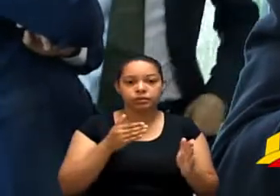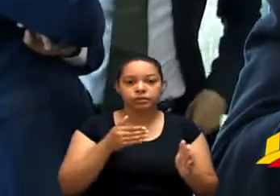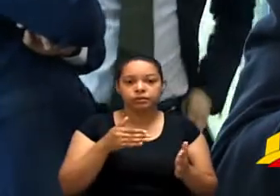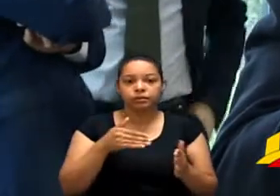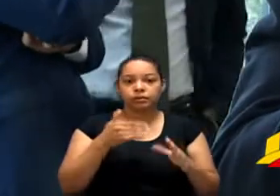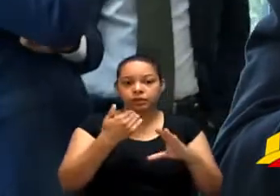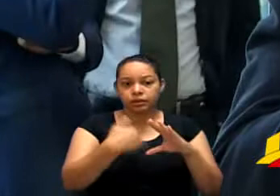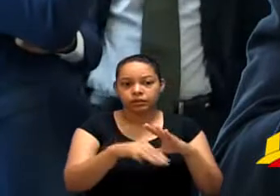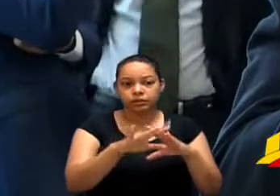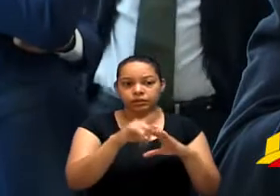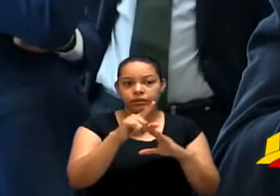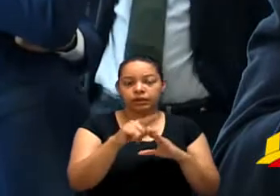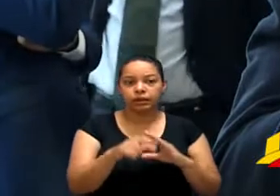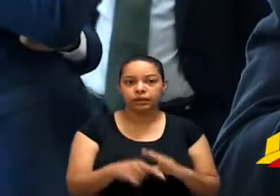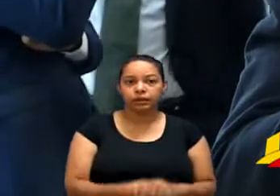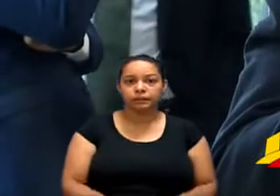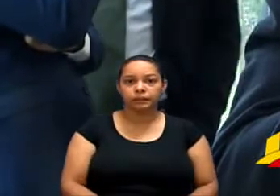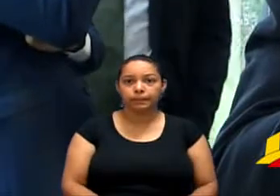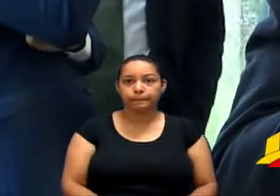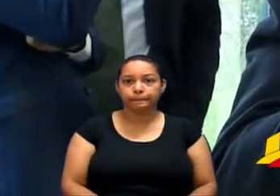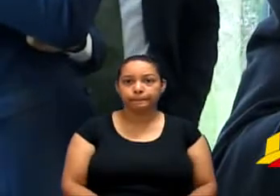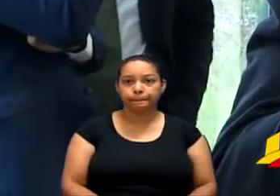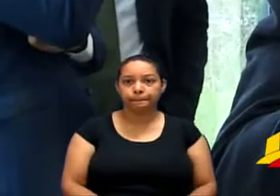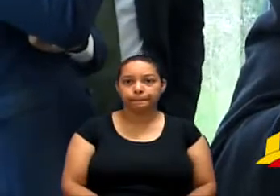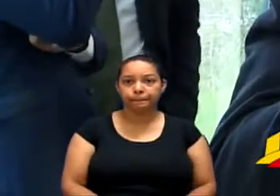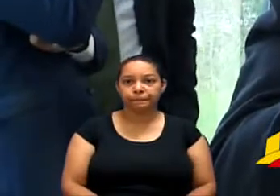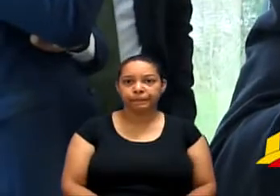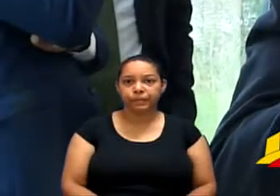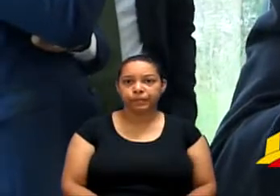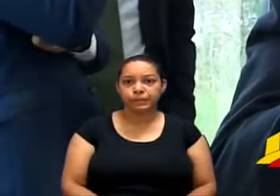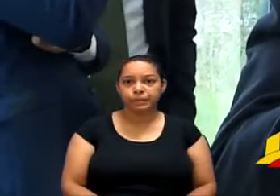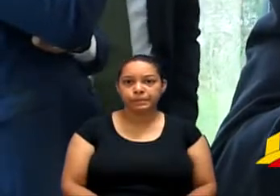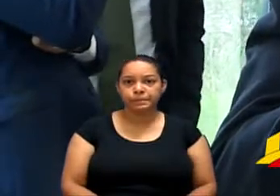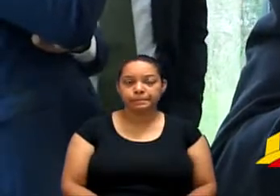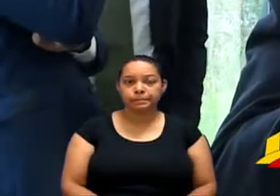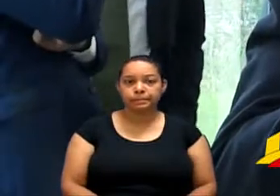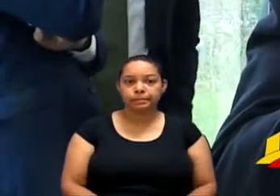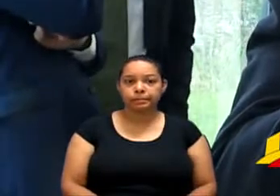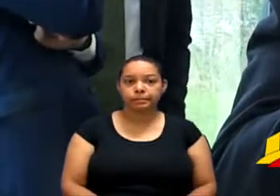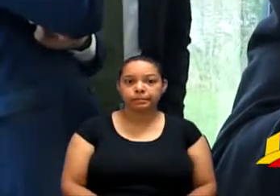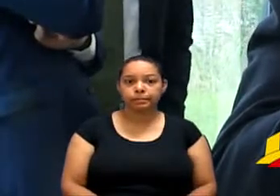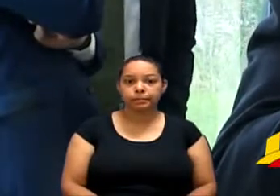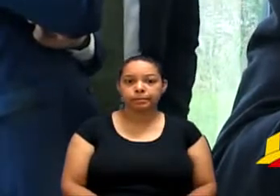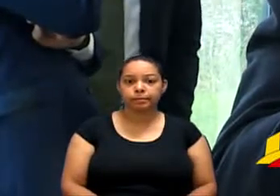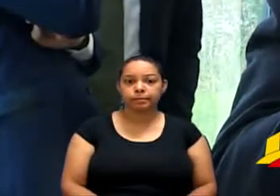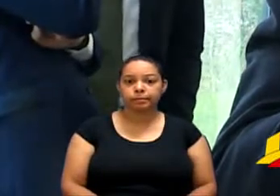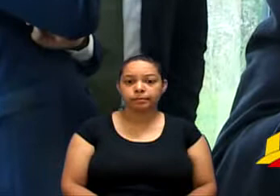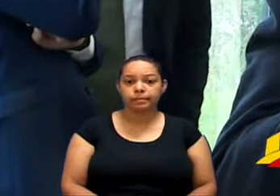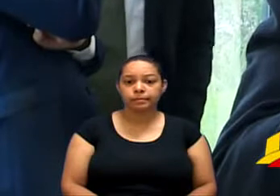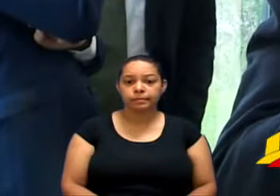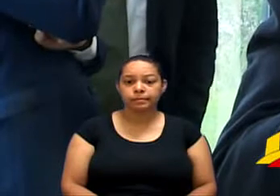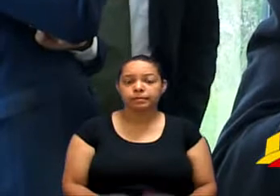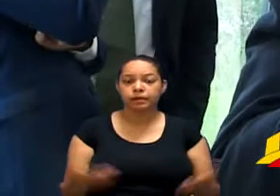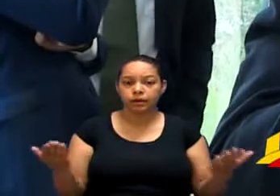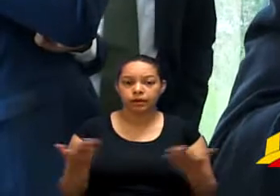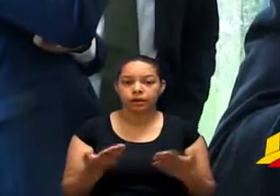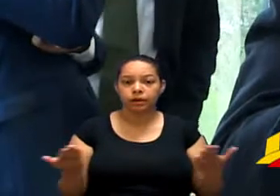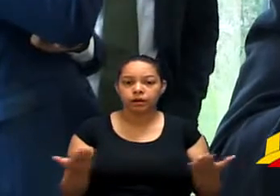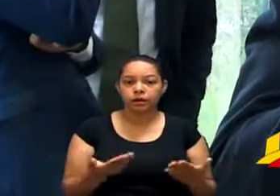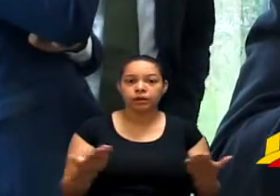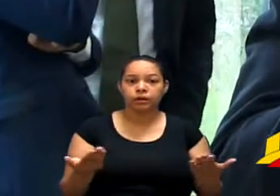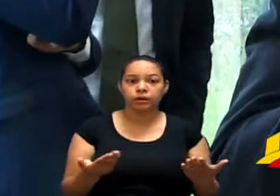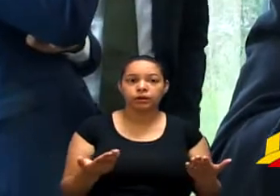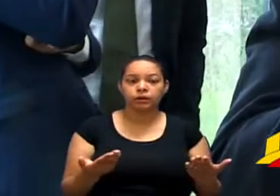exarou pareceu opinando pela constitucionalidade vem agora esta Comissão de Justiça para ser apreciada